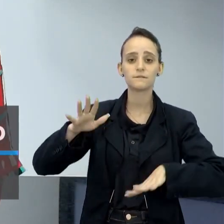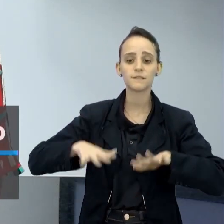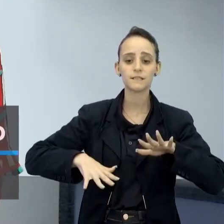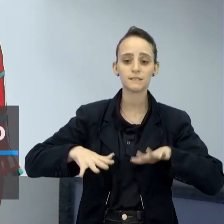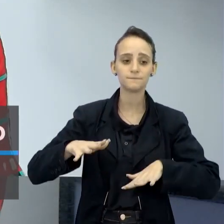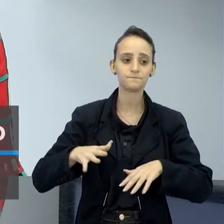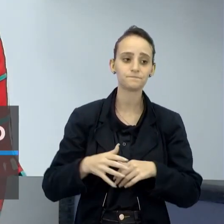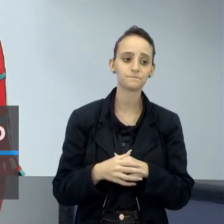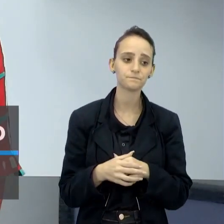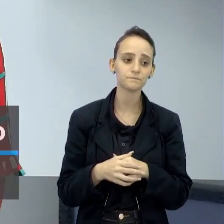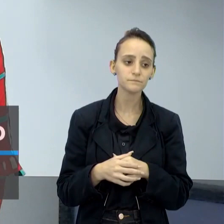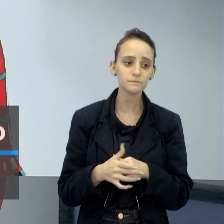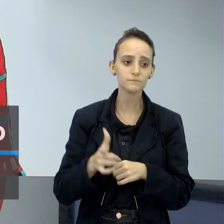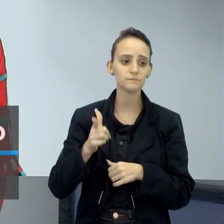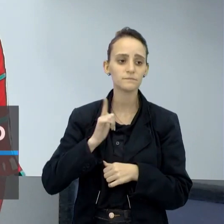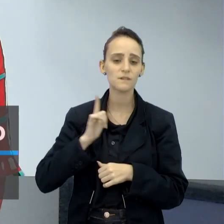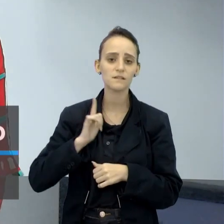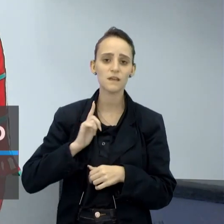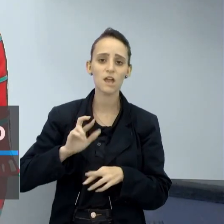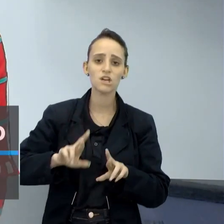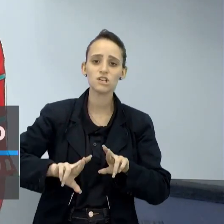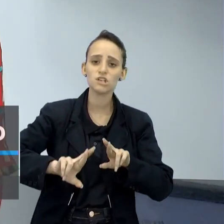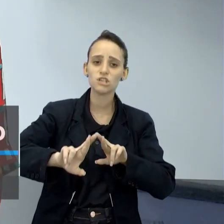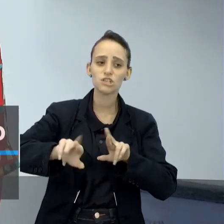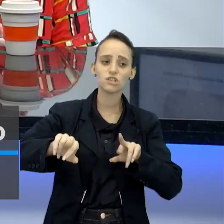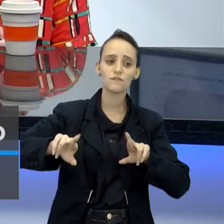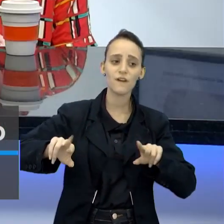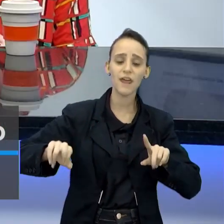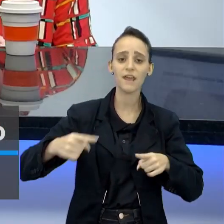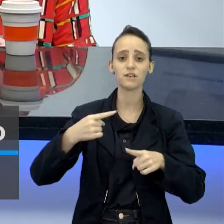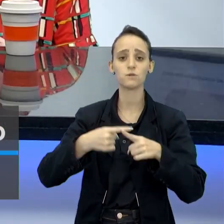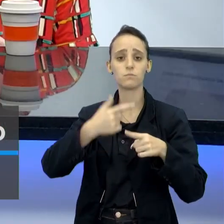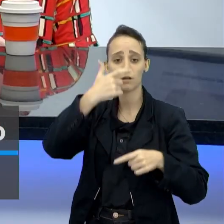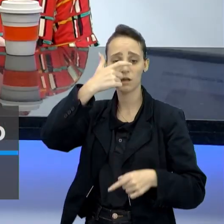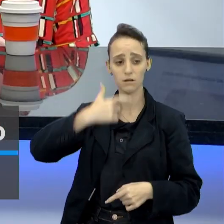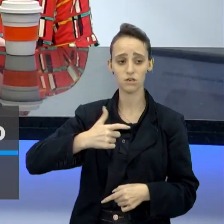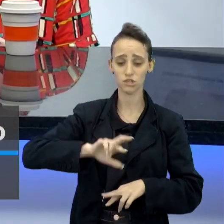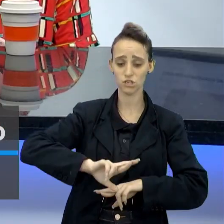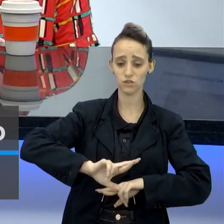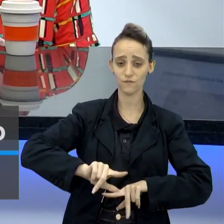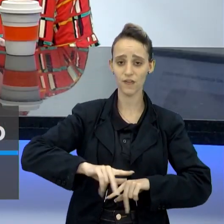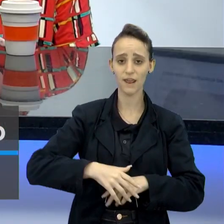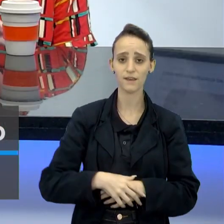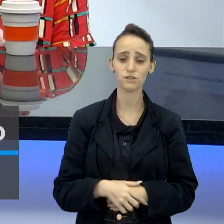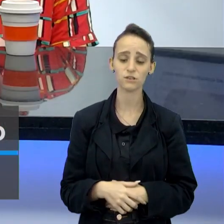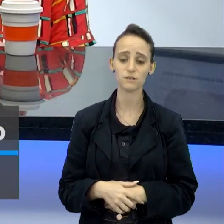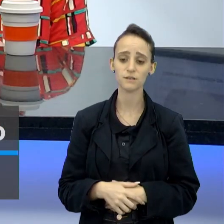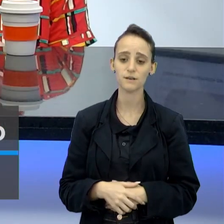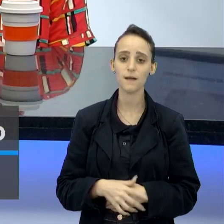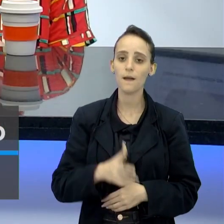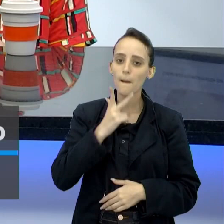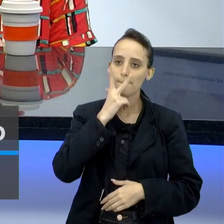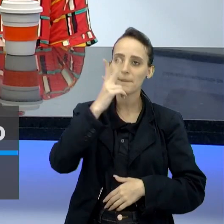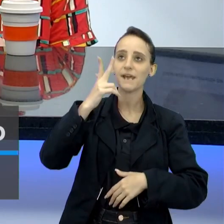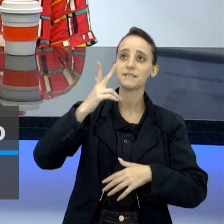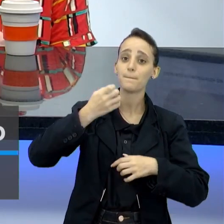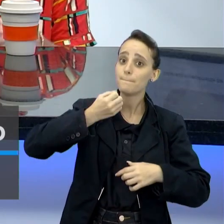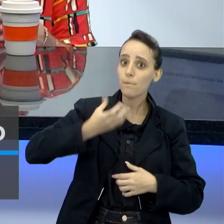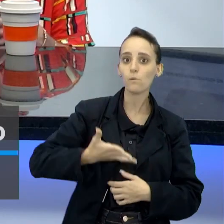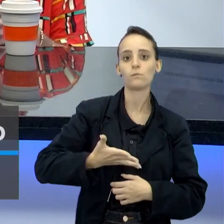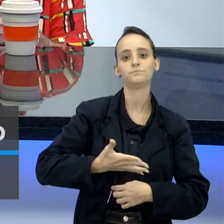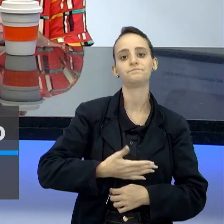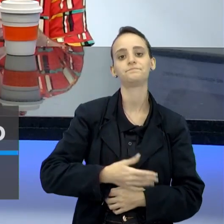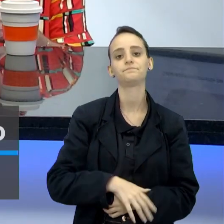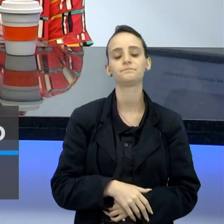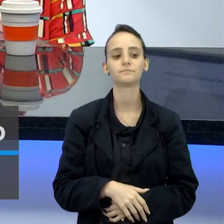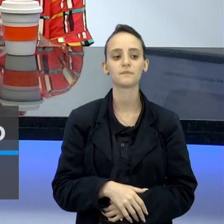mostrem essa diferença, né? Porque ser diferente é mágico, né? É